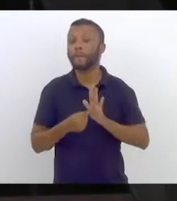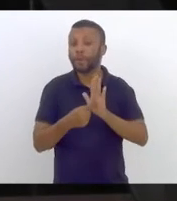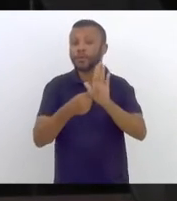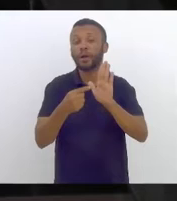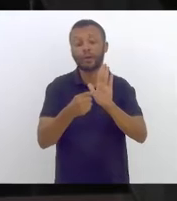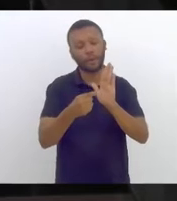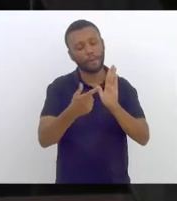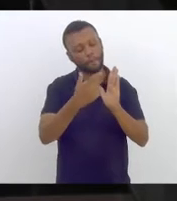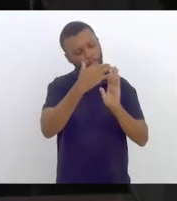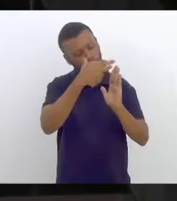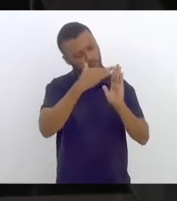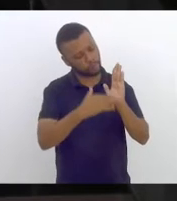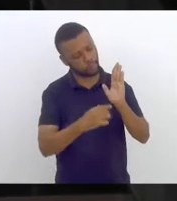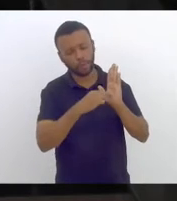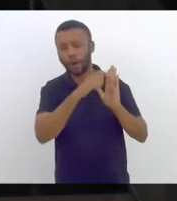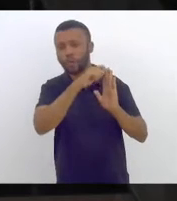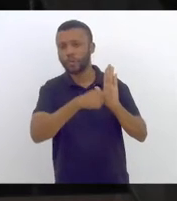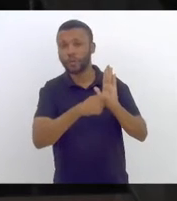mostrar claramente